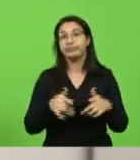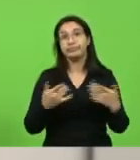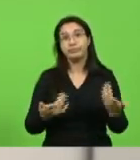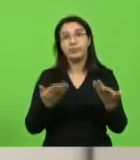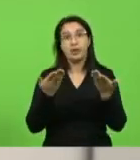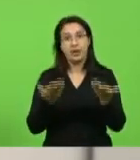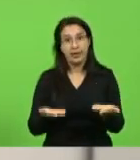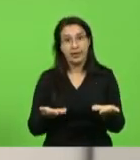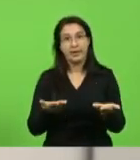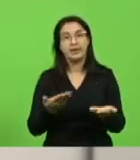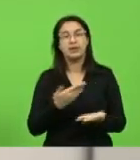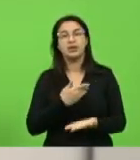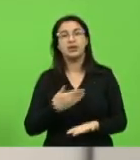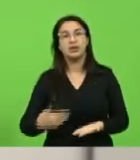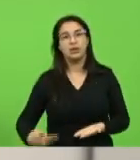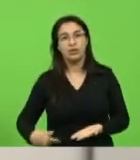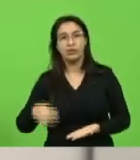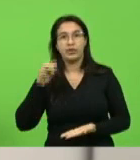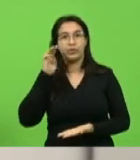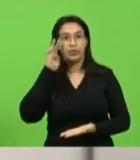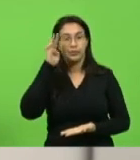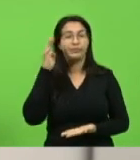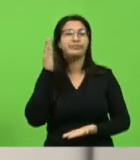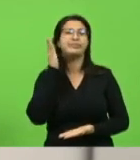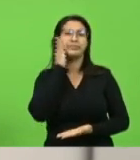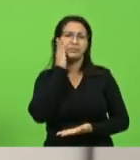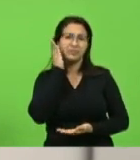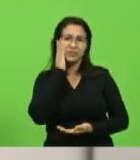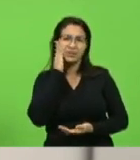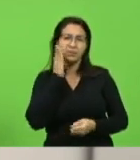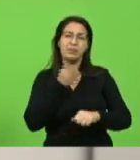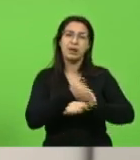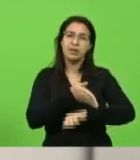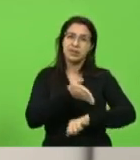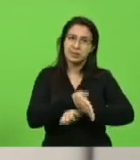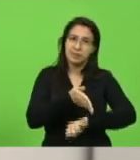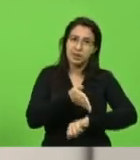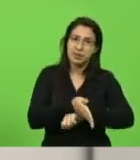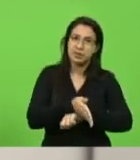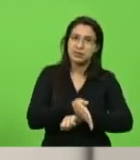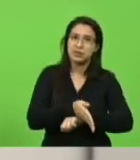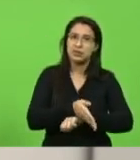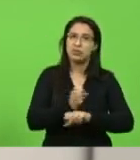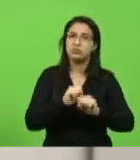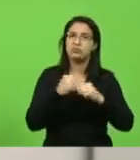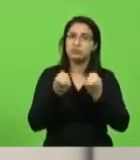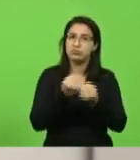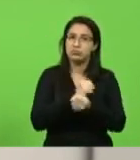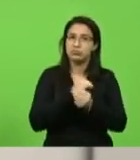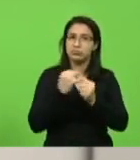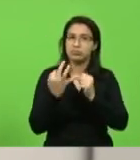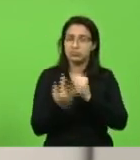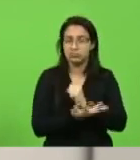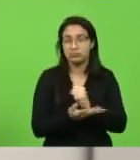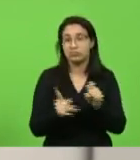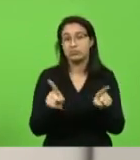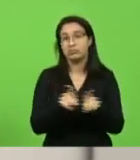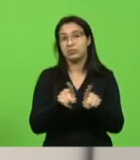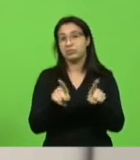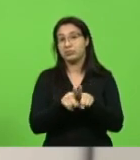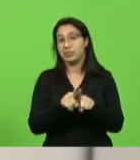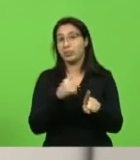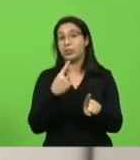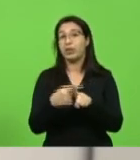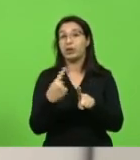que o excelentíssimo senhor governador tinha participação ativa nas ações de combate à pandemia, até mesmo porque o